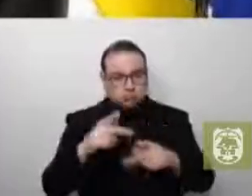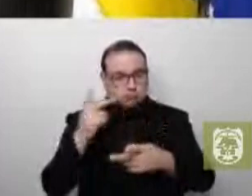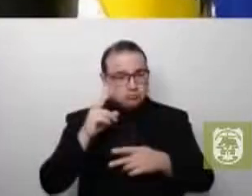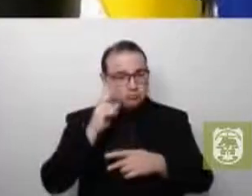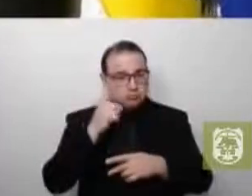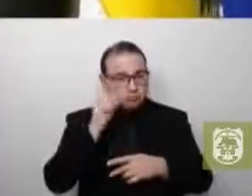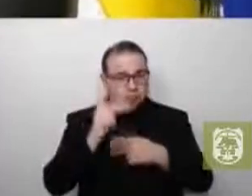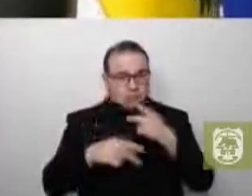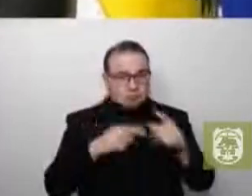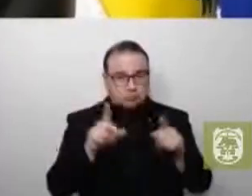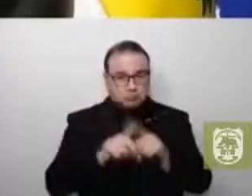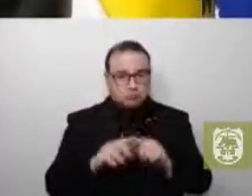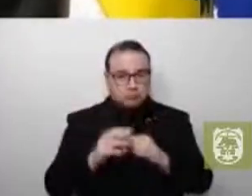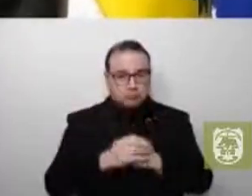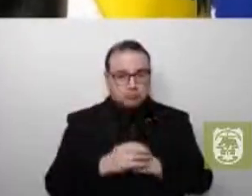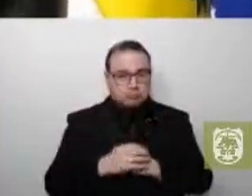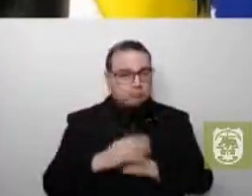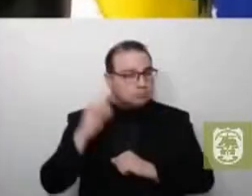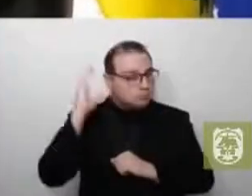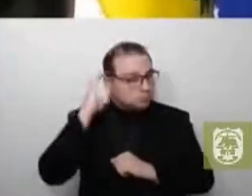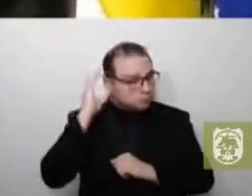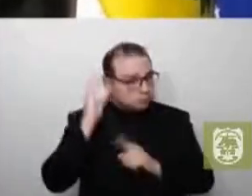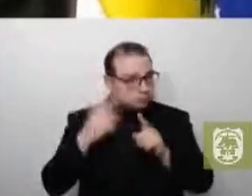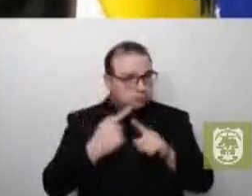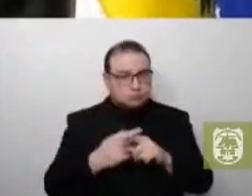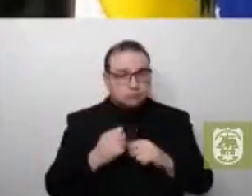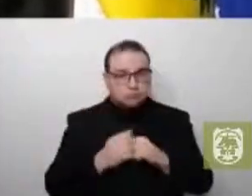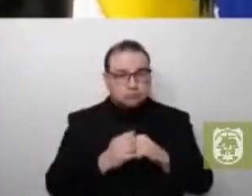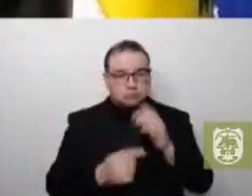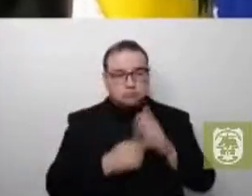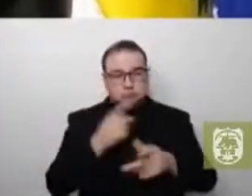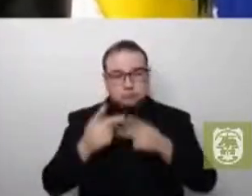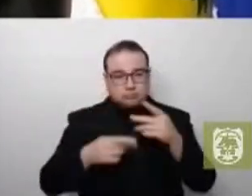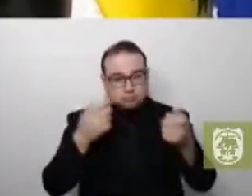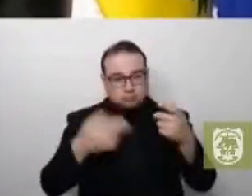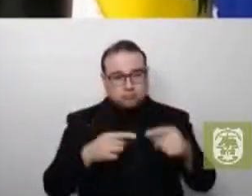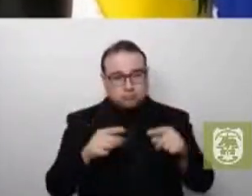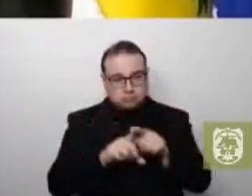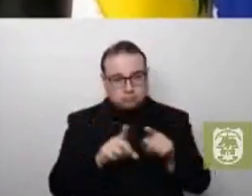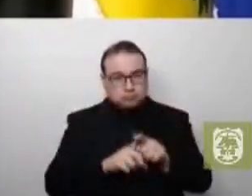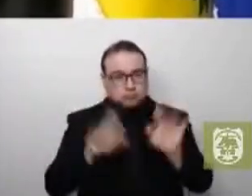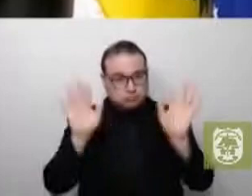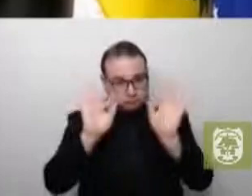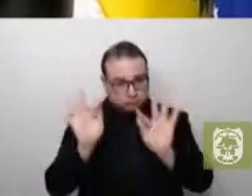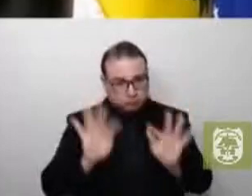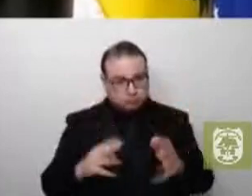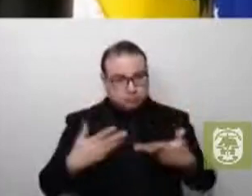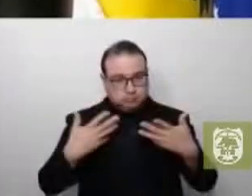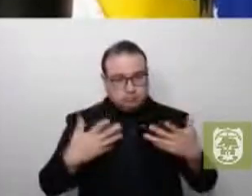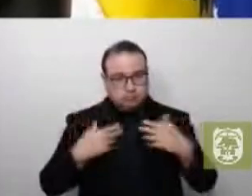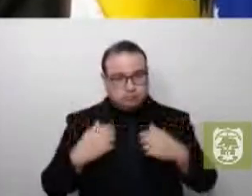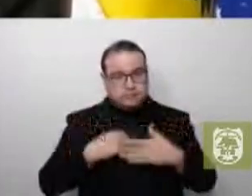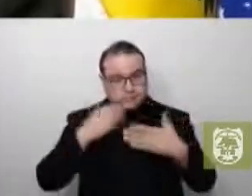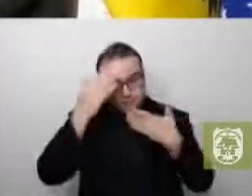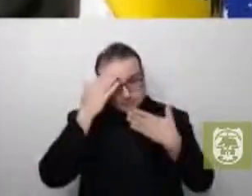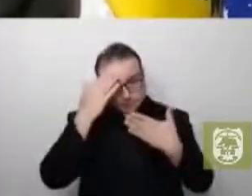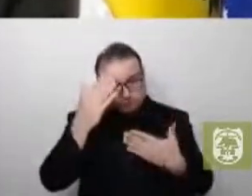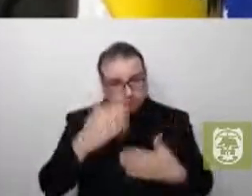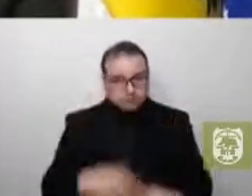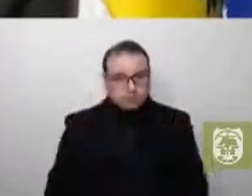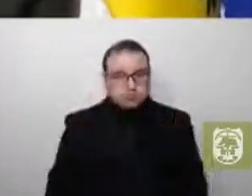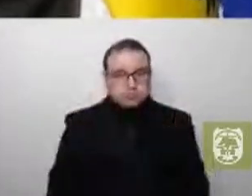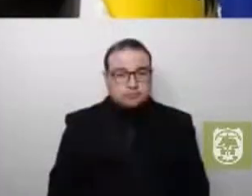ministra Rosa Weber, para analisar a situação do sistema prisional. Em Terra Potiguar, a ministra participou